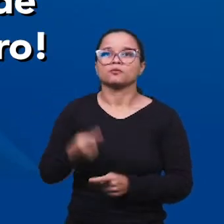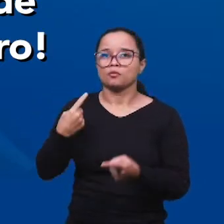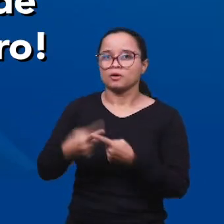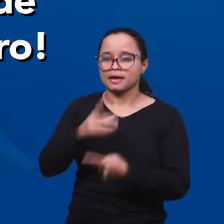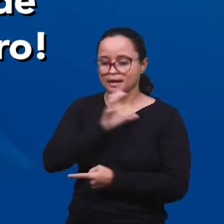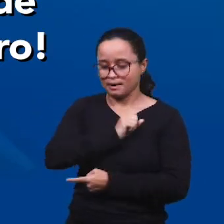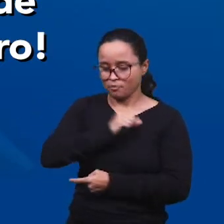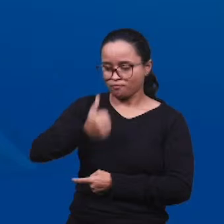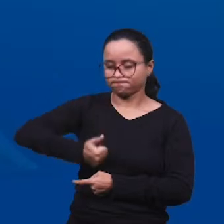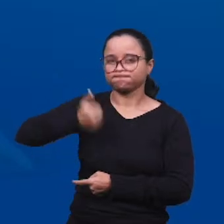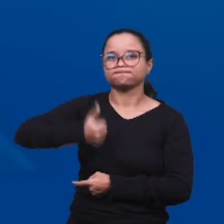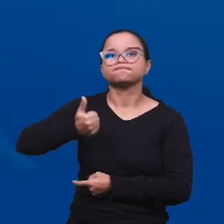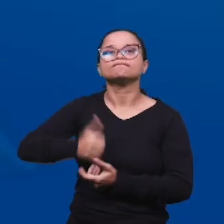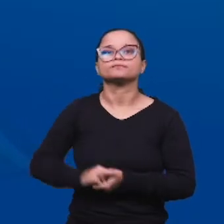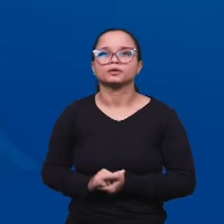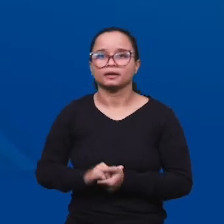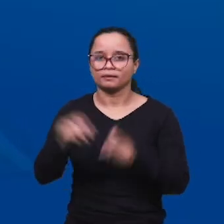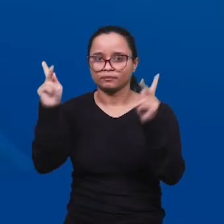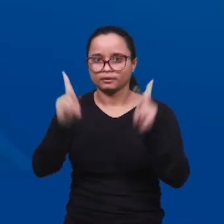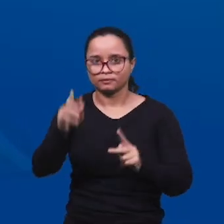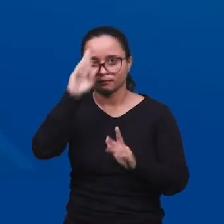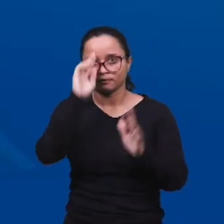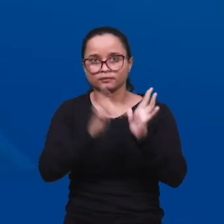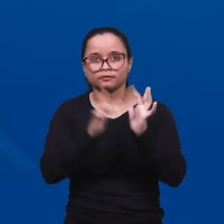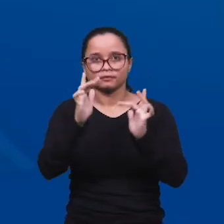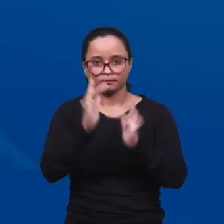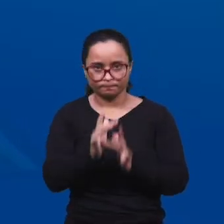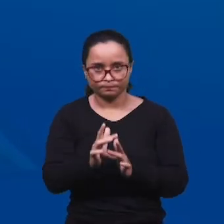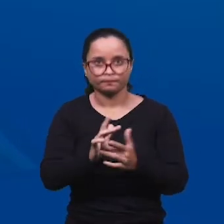ci ha amato per primo. Pace del Signore.